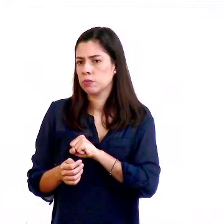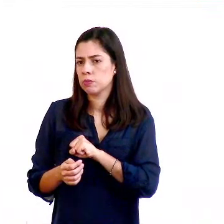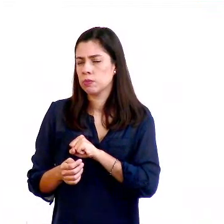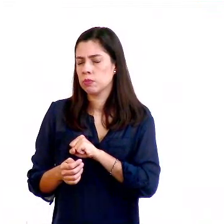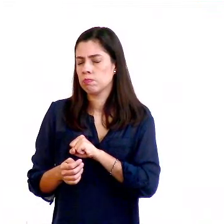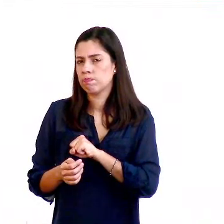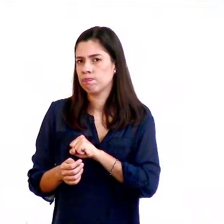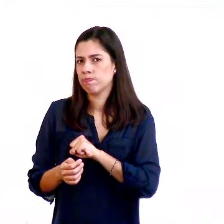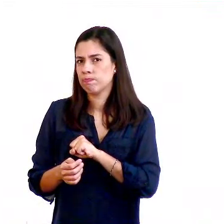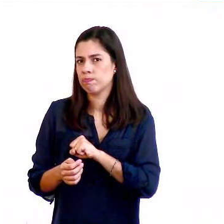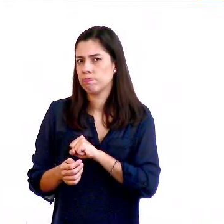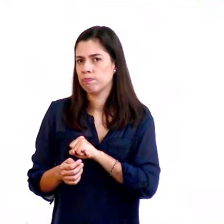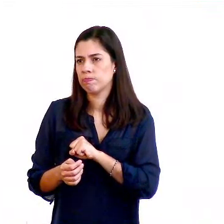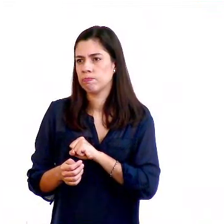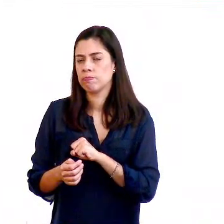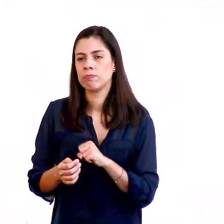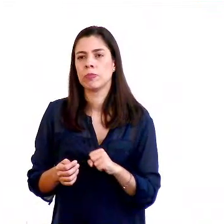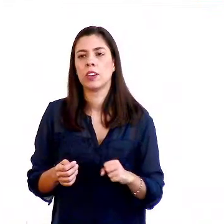nome, pois